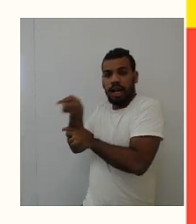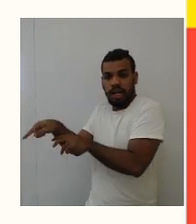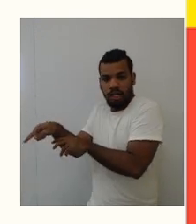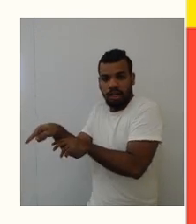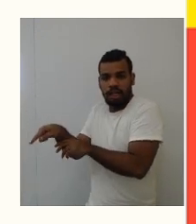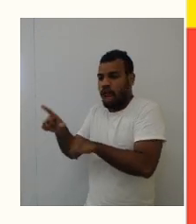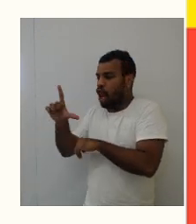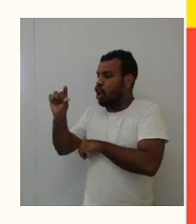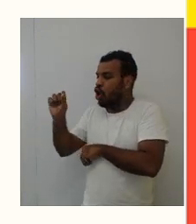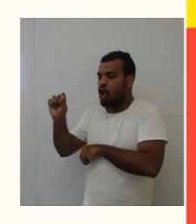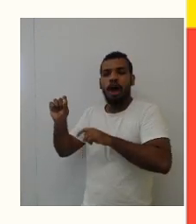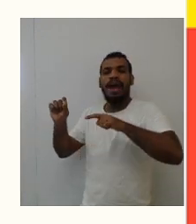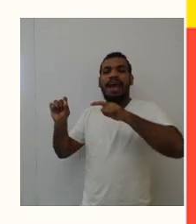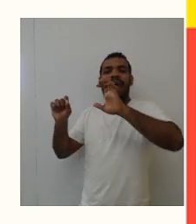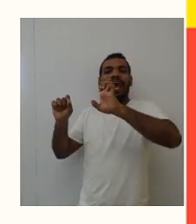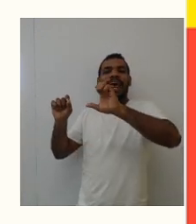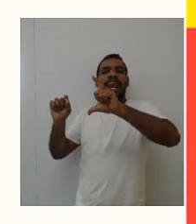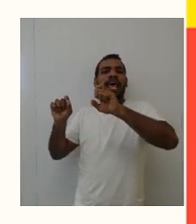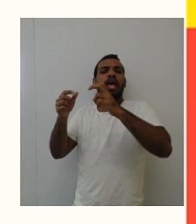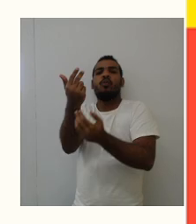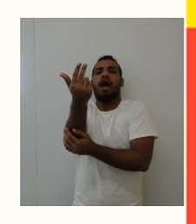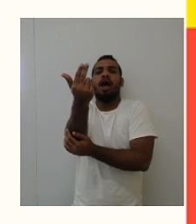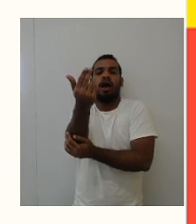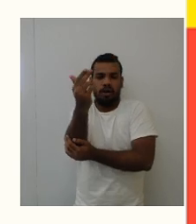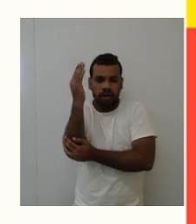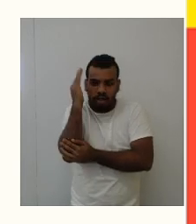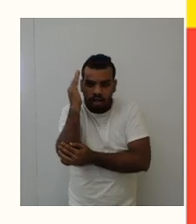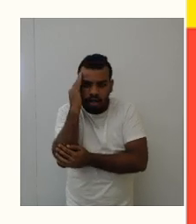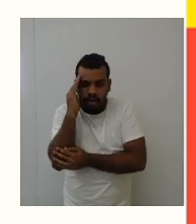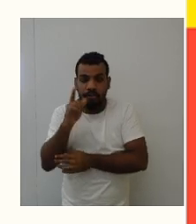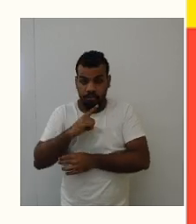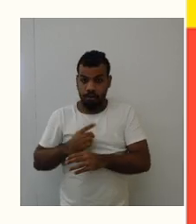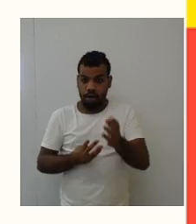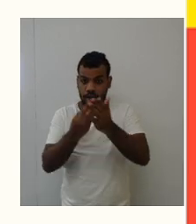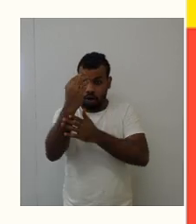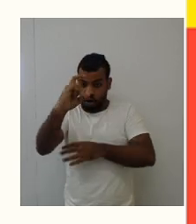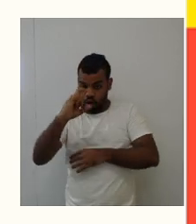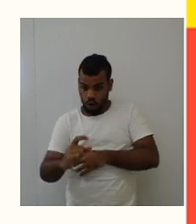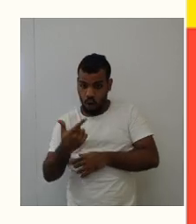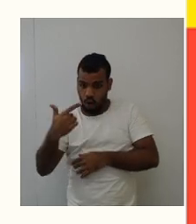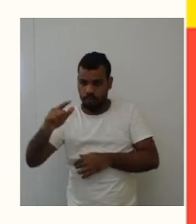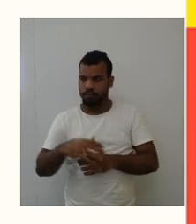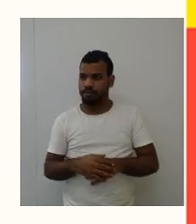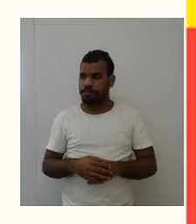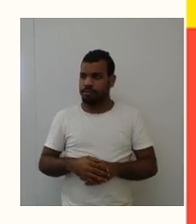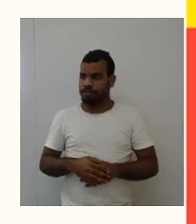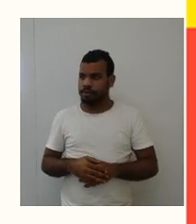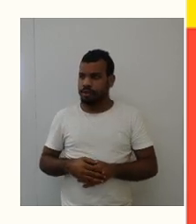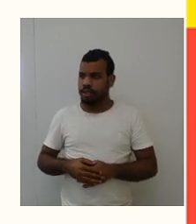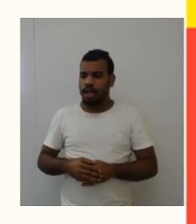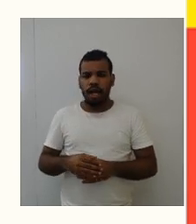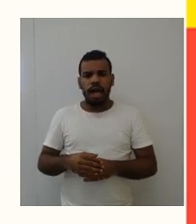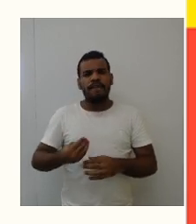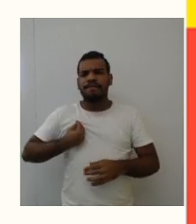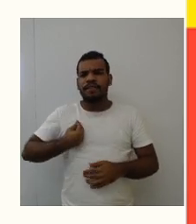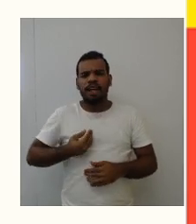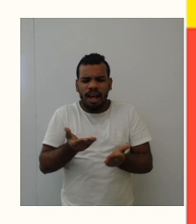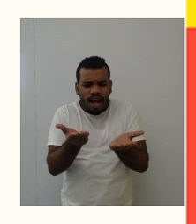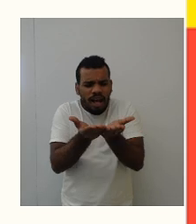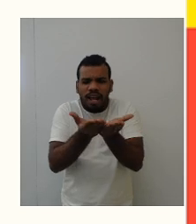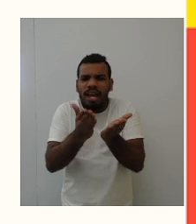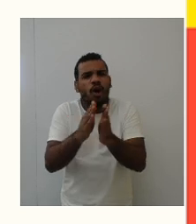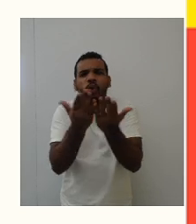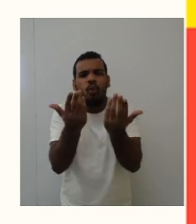certo? Eu trouxe para vocês outro trecho que diz assim: a vida é igual a um livro. Só depois de ter lido